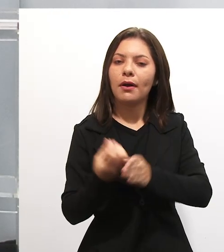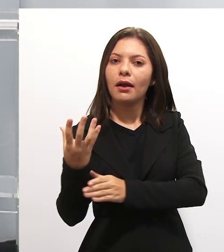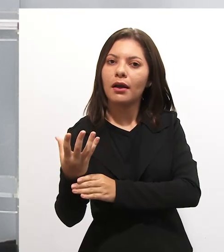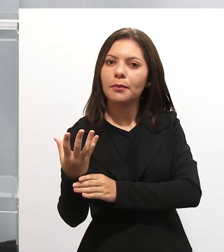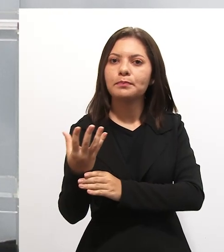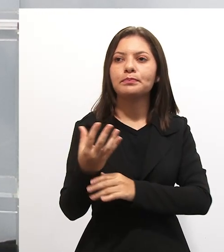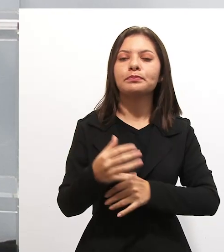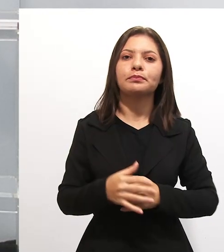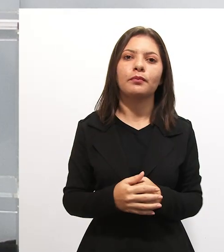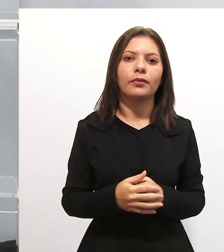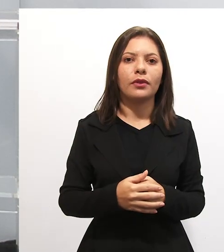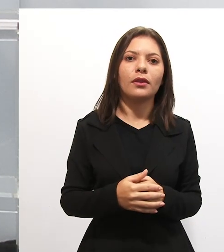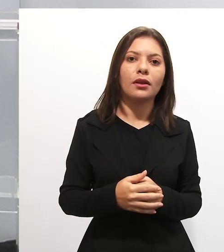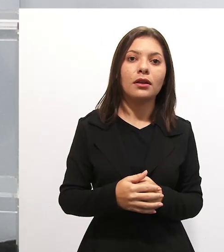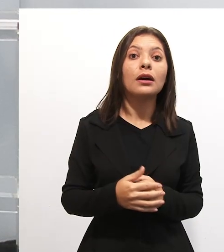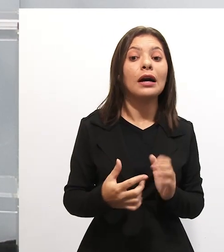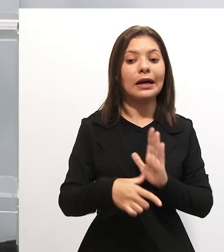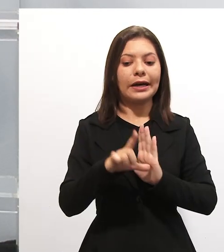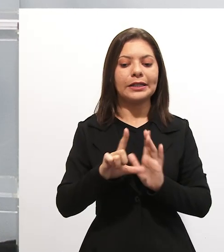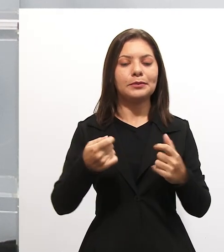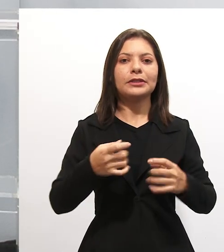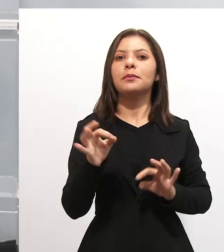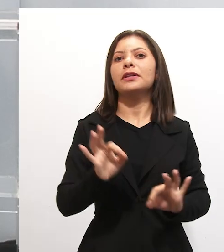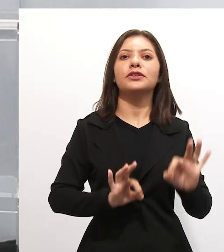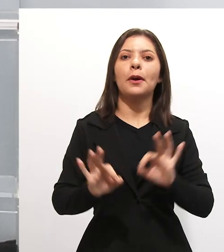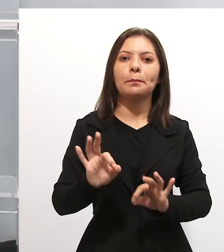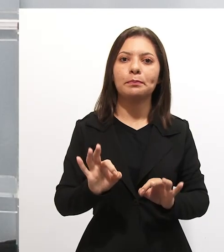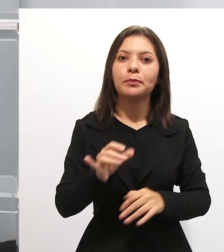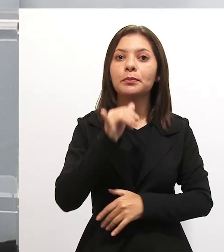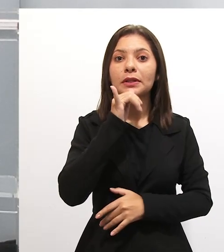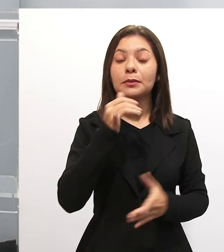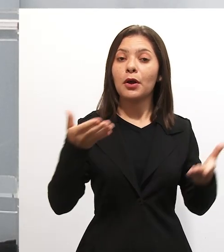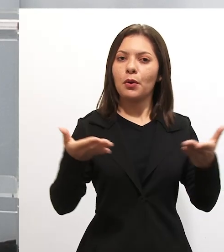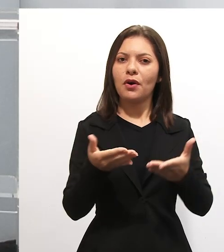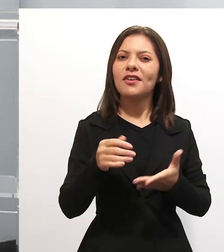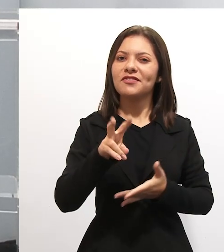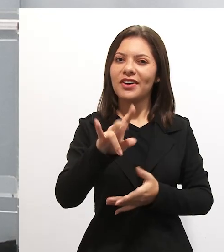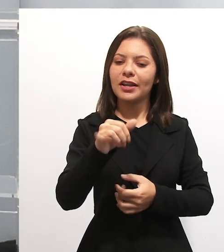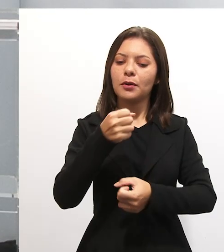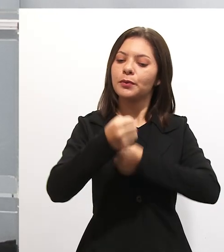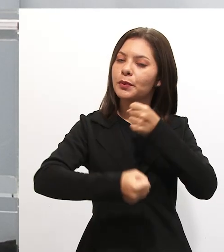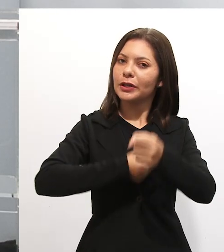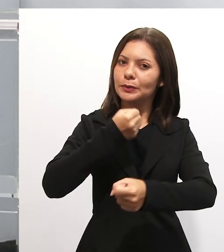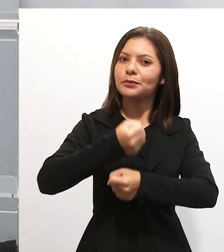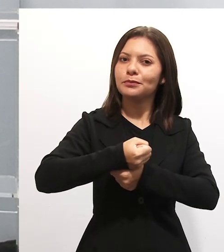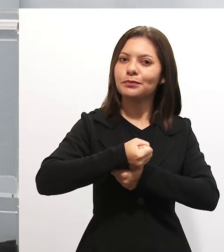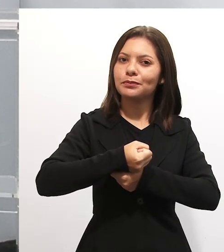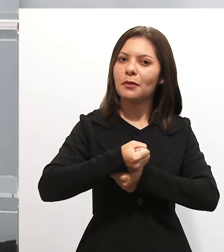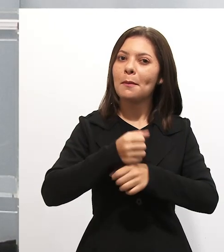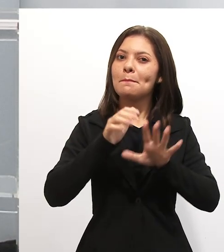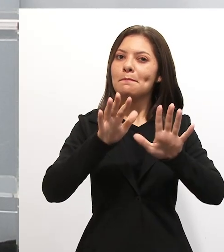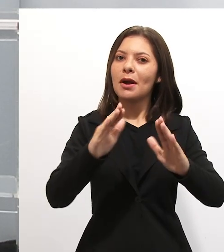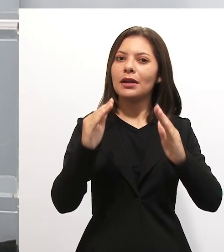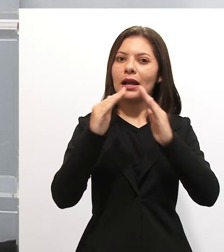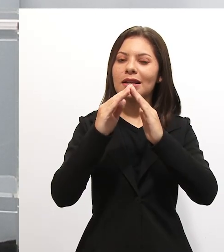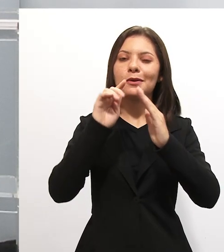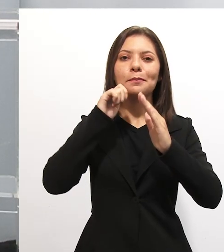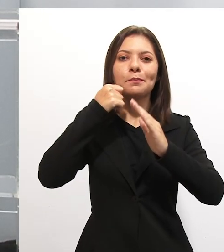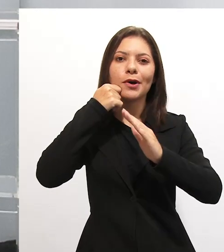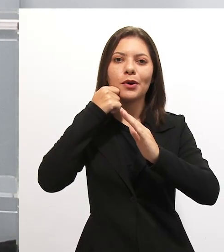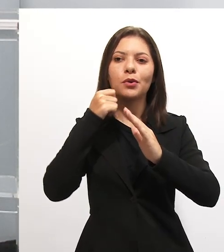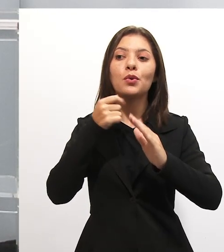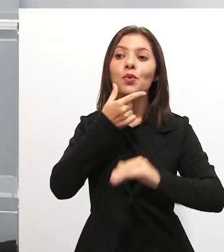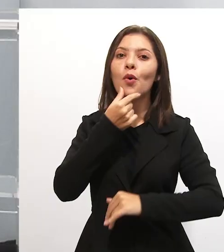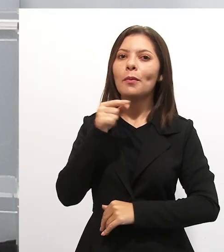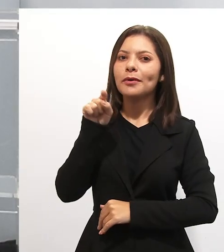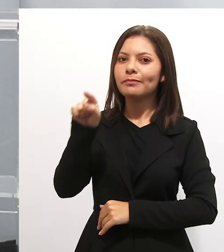aqui, a gente está começando um ano agora e na padaria do senhor Joaquim pretende